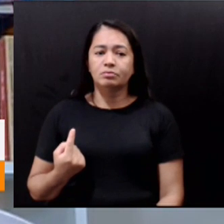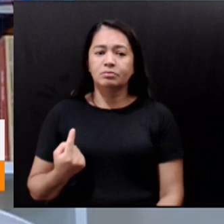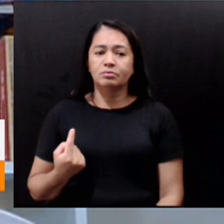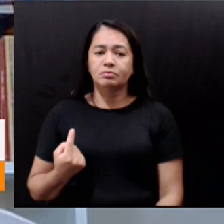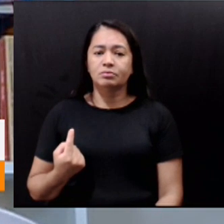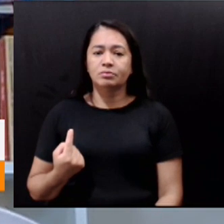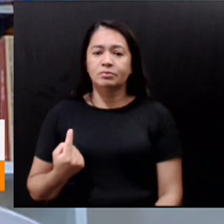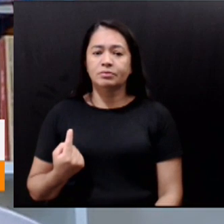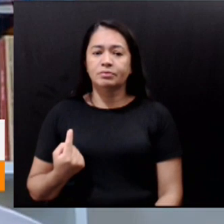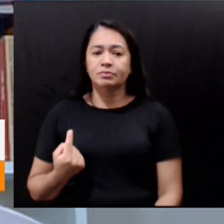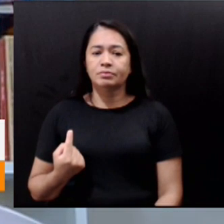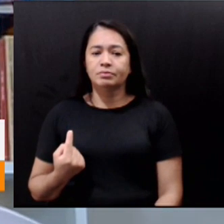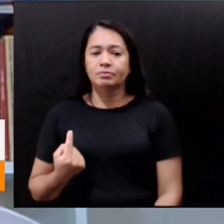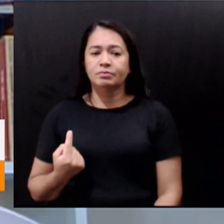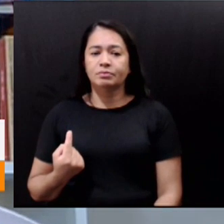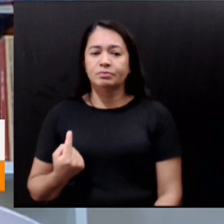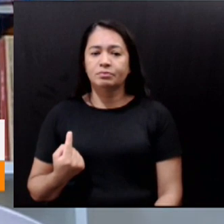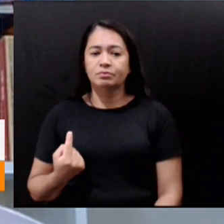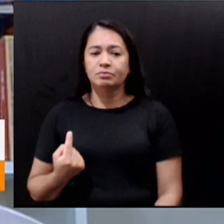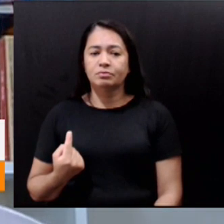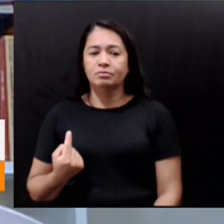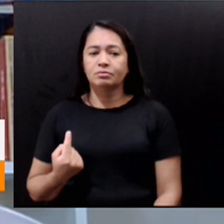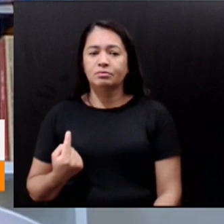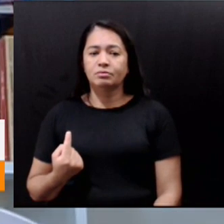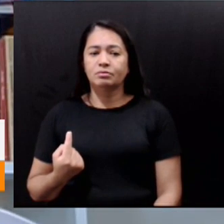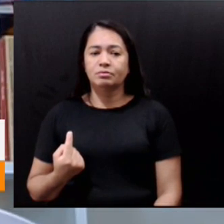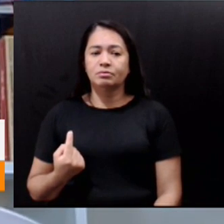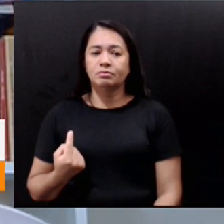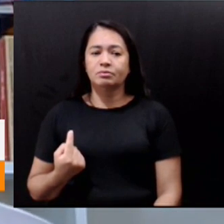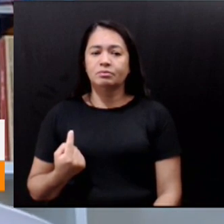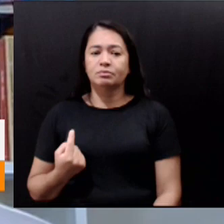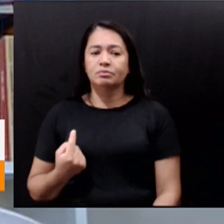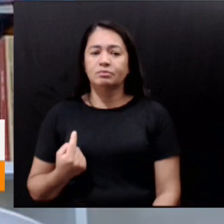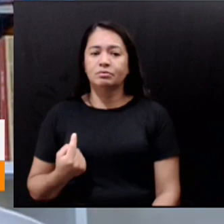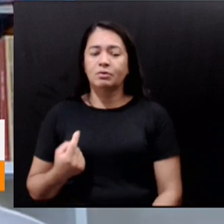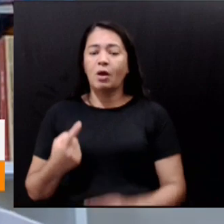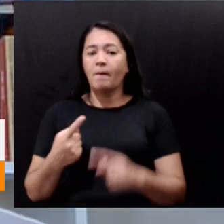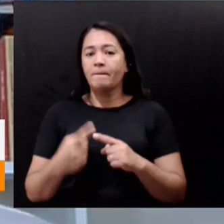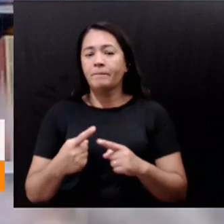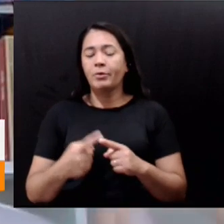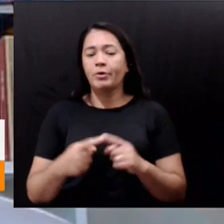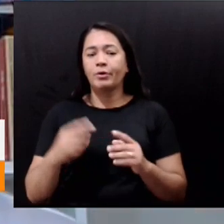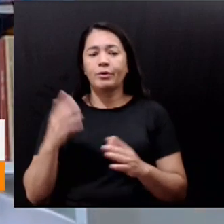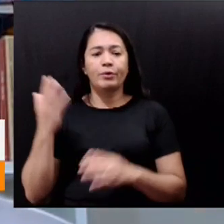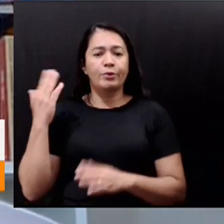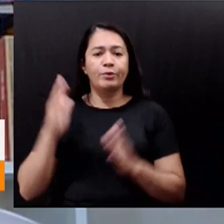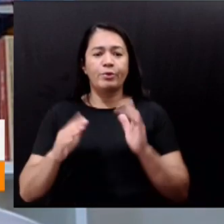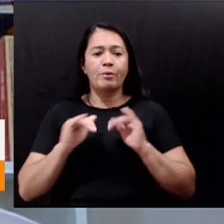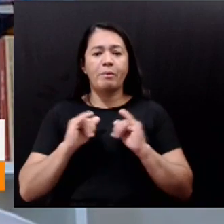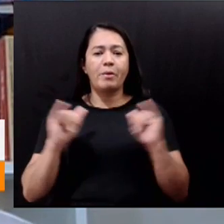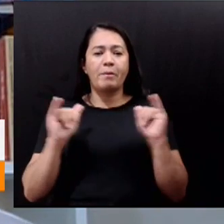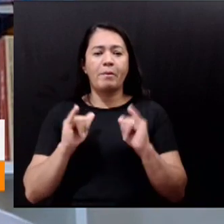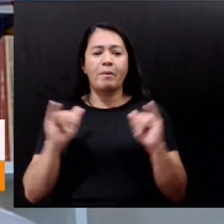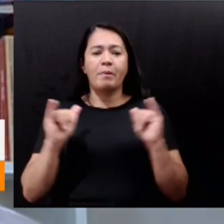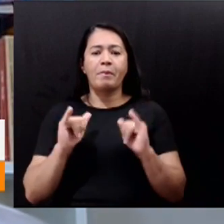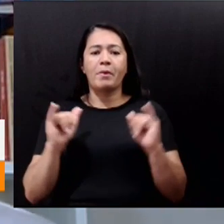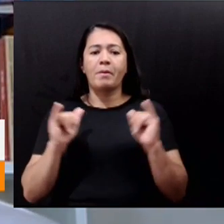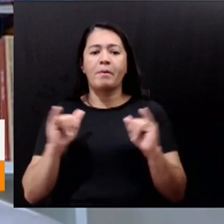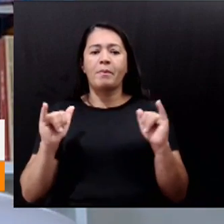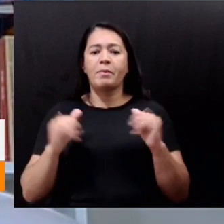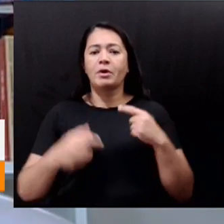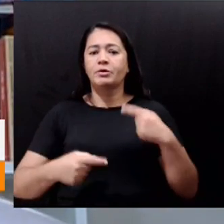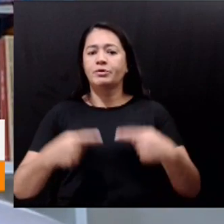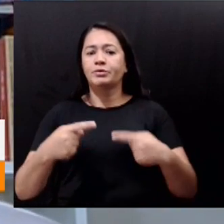que houve toda uma campanha durante décadas, diversos setores, até discutir anteriormente,